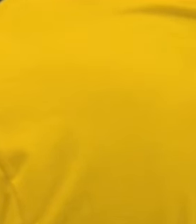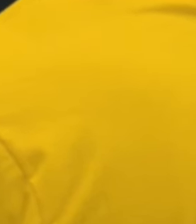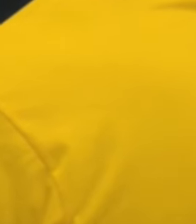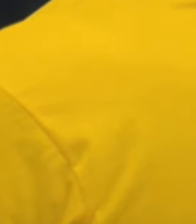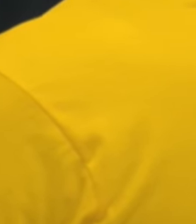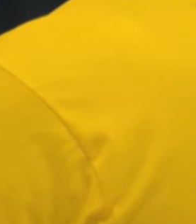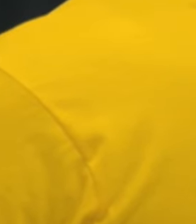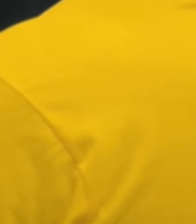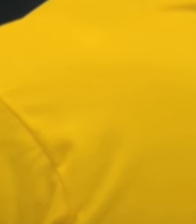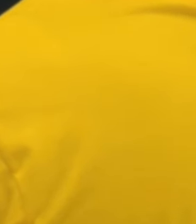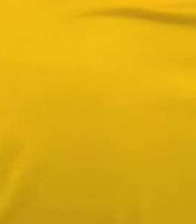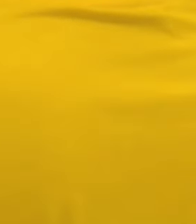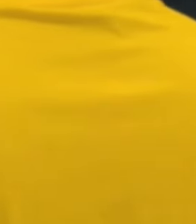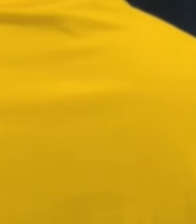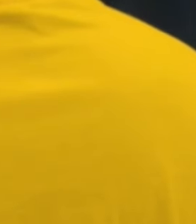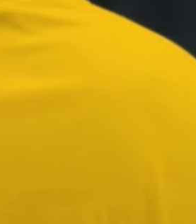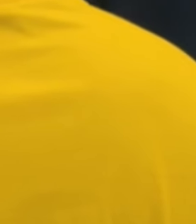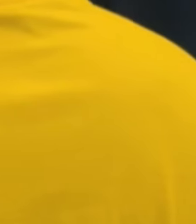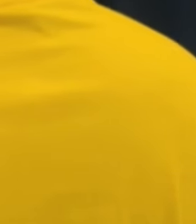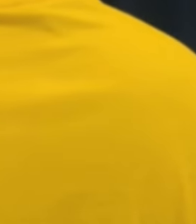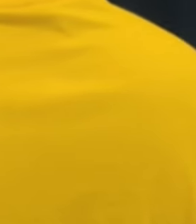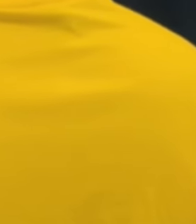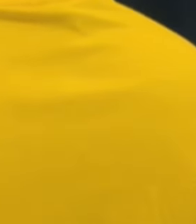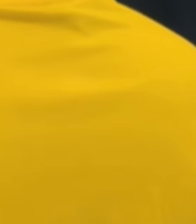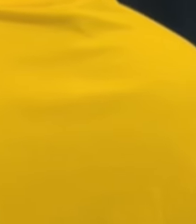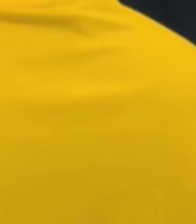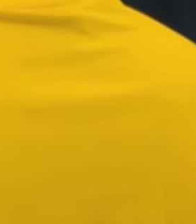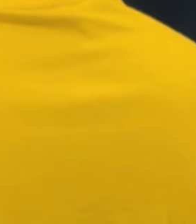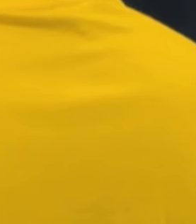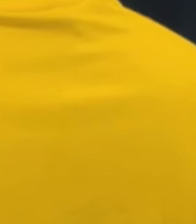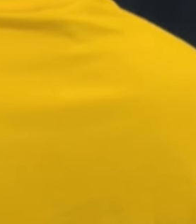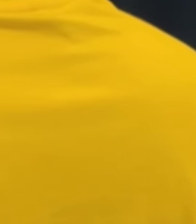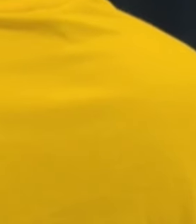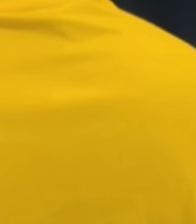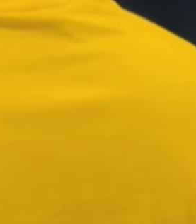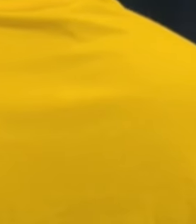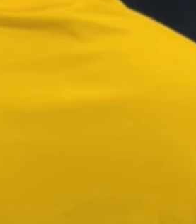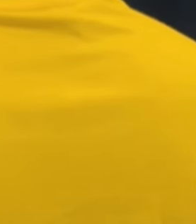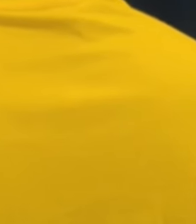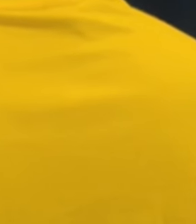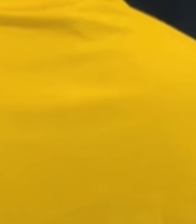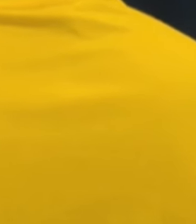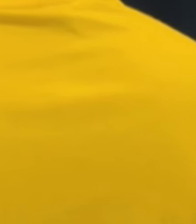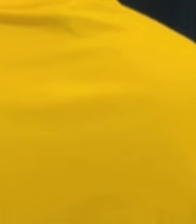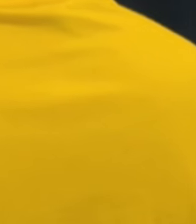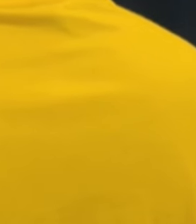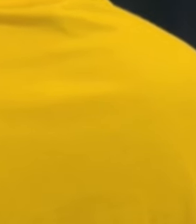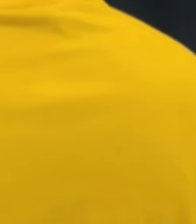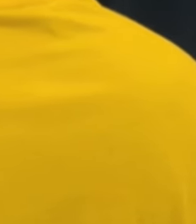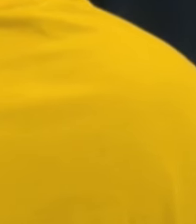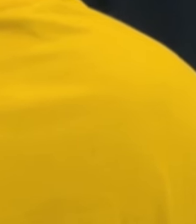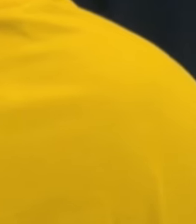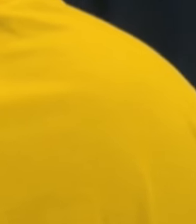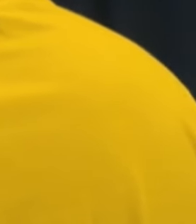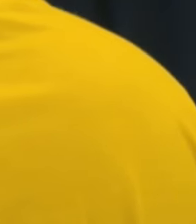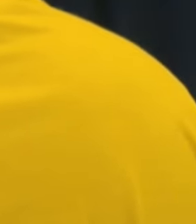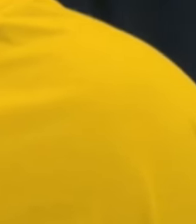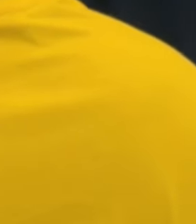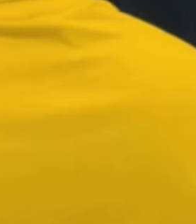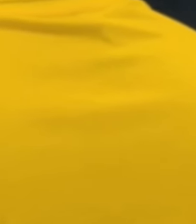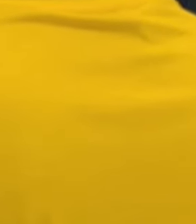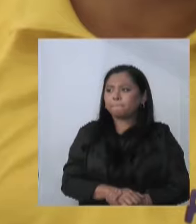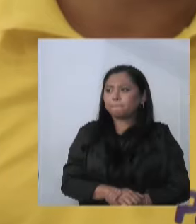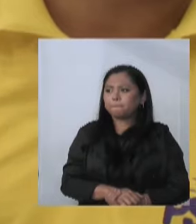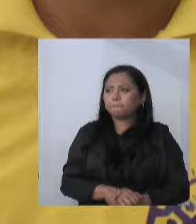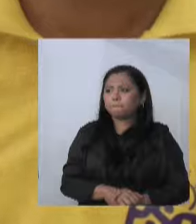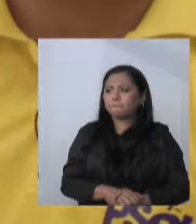minha mente. E nós estamos fazendo em todas as reformas aí, até o... A metade do mês que vem, nós vamos fazer todas as